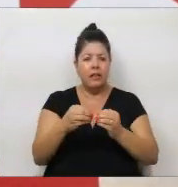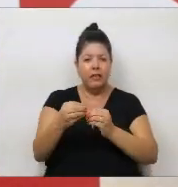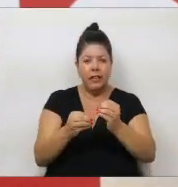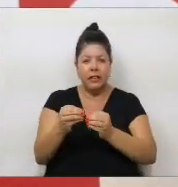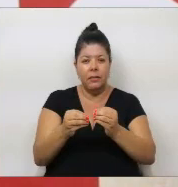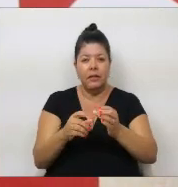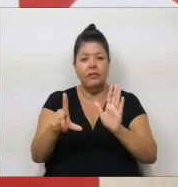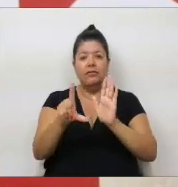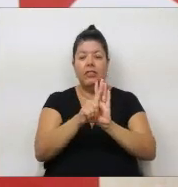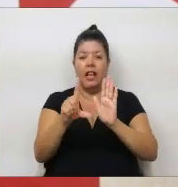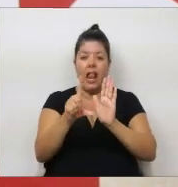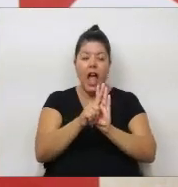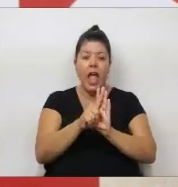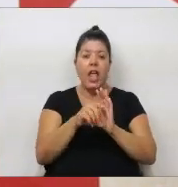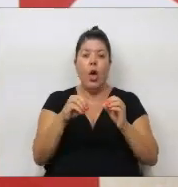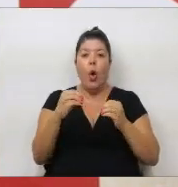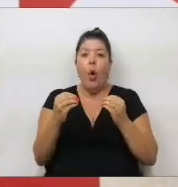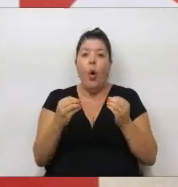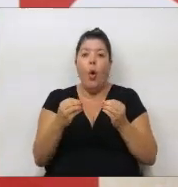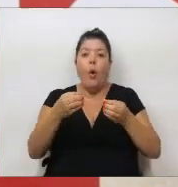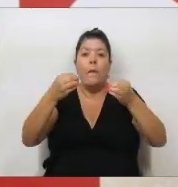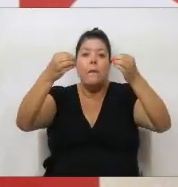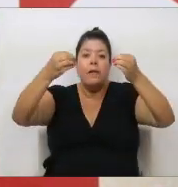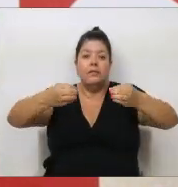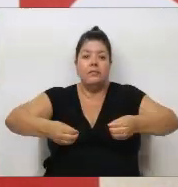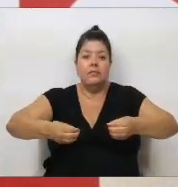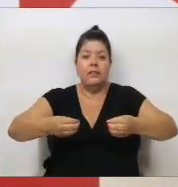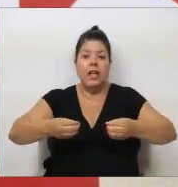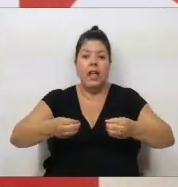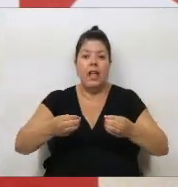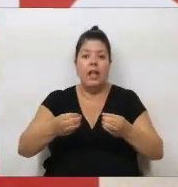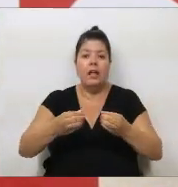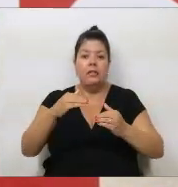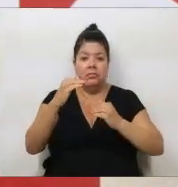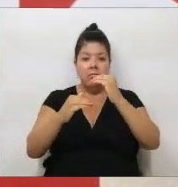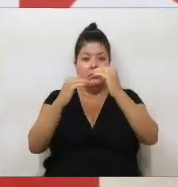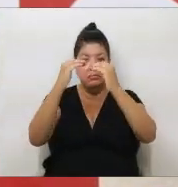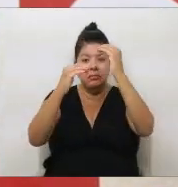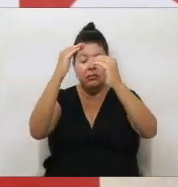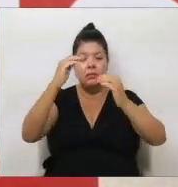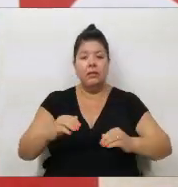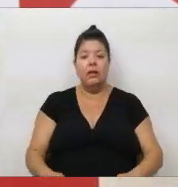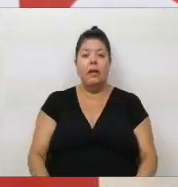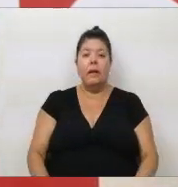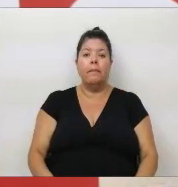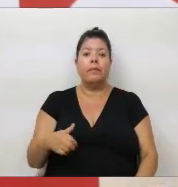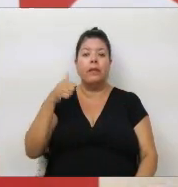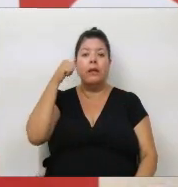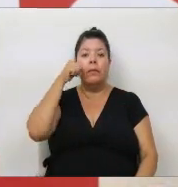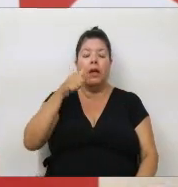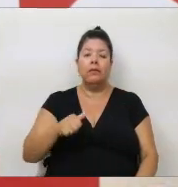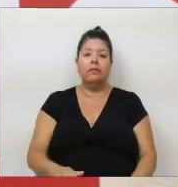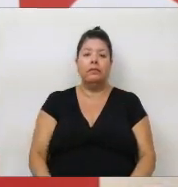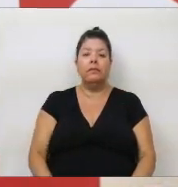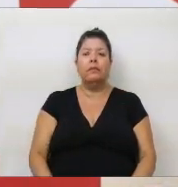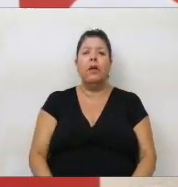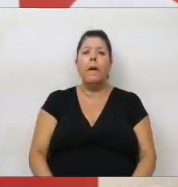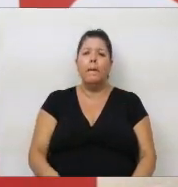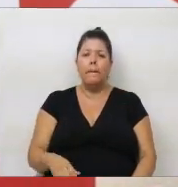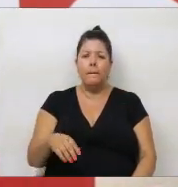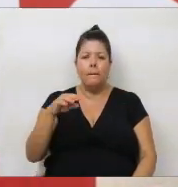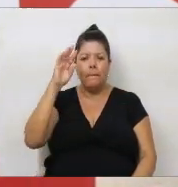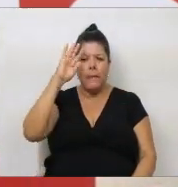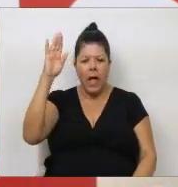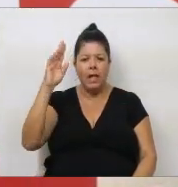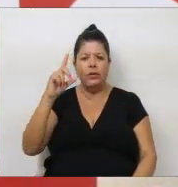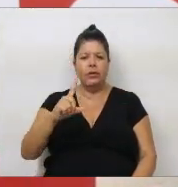flexibilizar essas leis ou mantê-las ou até torná-las mais restritivas? Eu penso que nós temos aqui a APA da Baleia